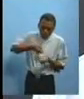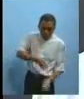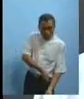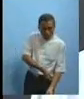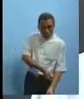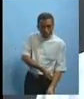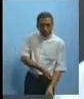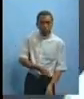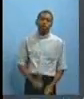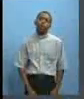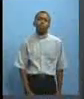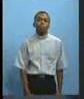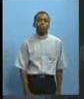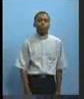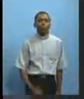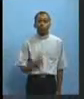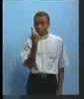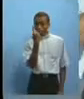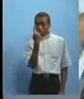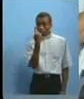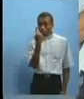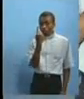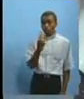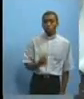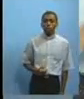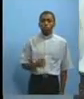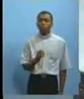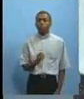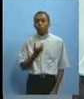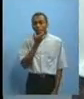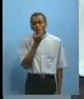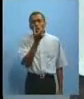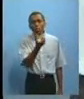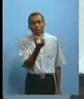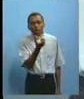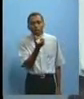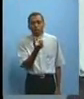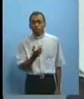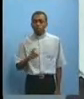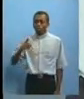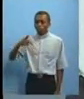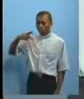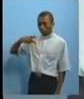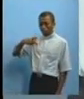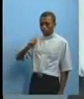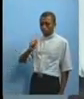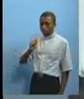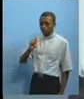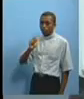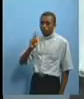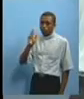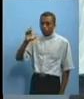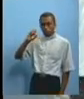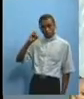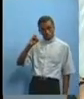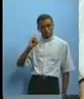dizia No texto que meditávamos ontem à tarde Daqueles que não irão entrar no reino de Deus